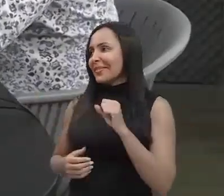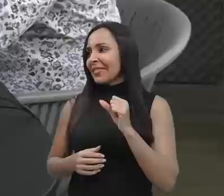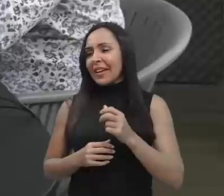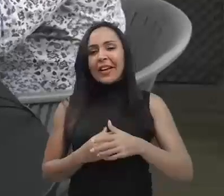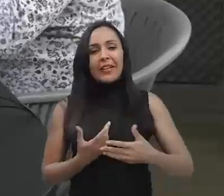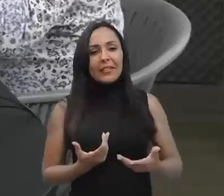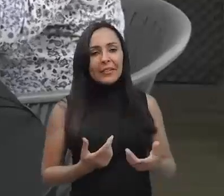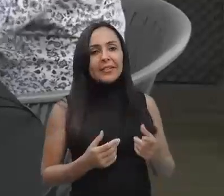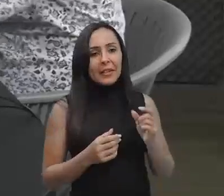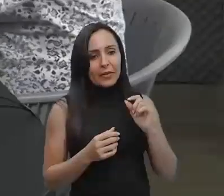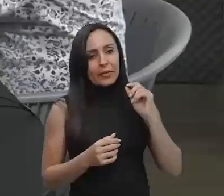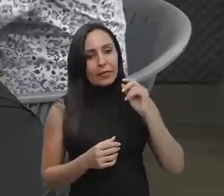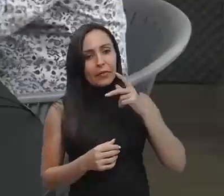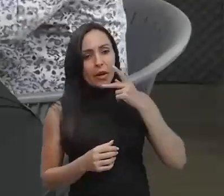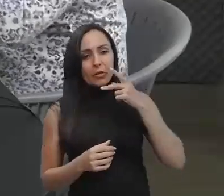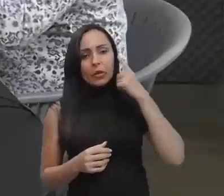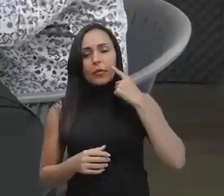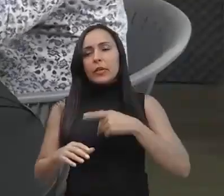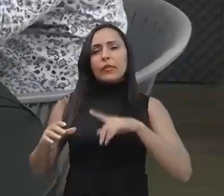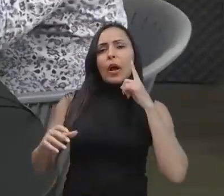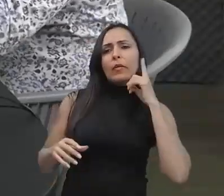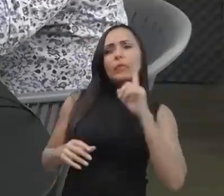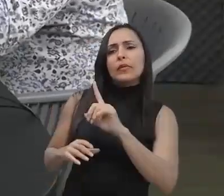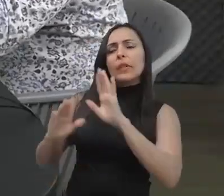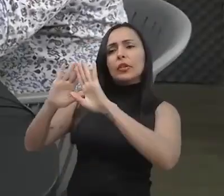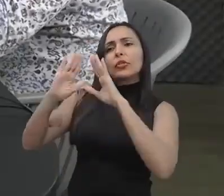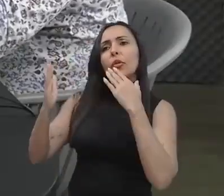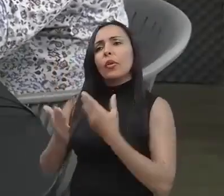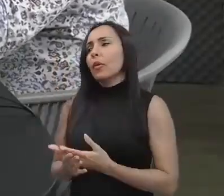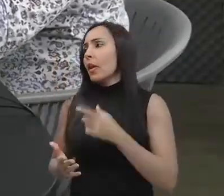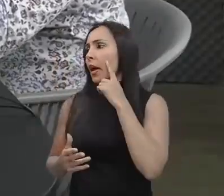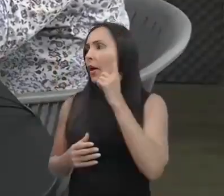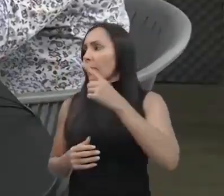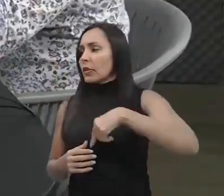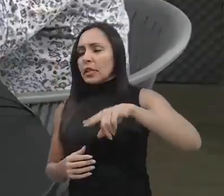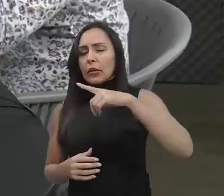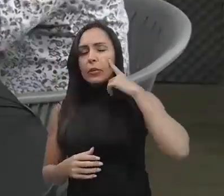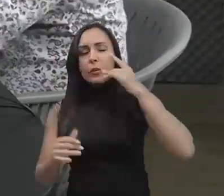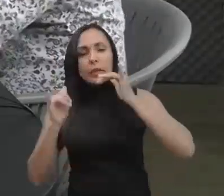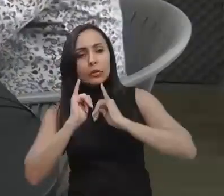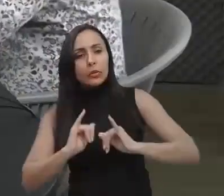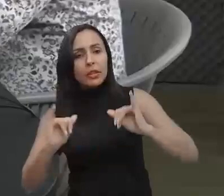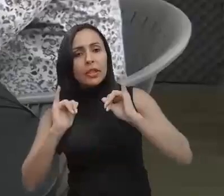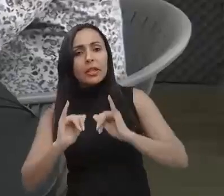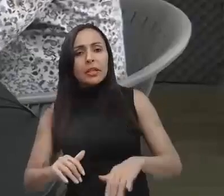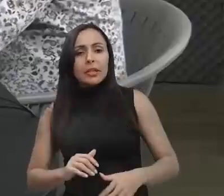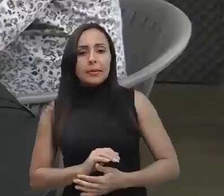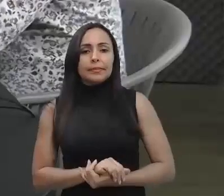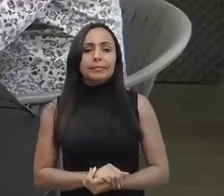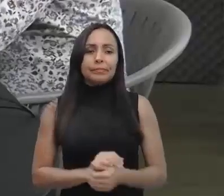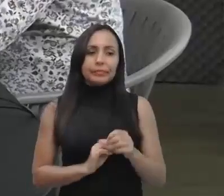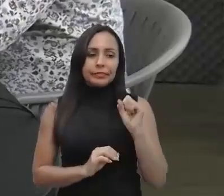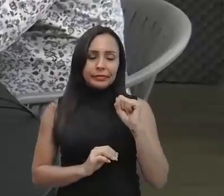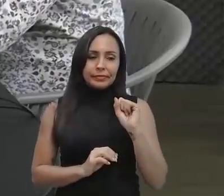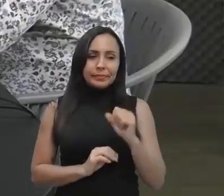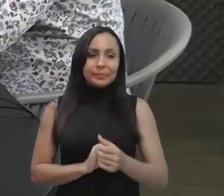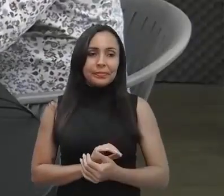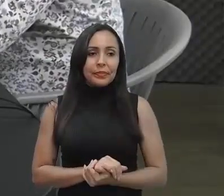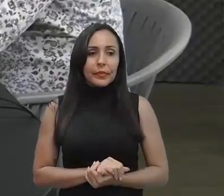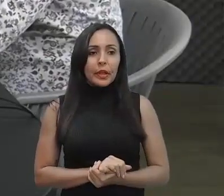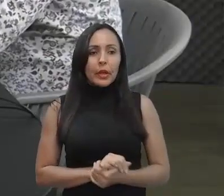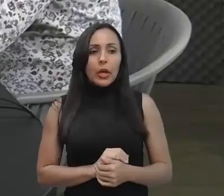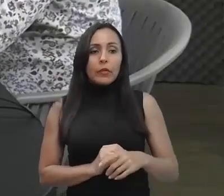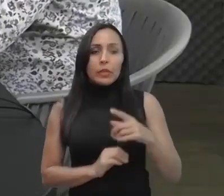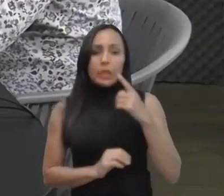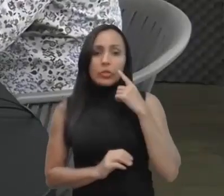né quando você vai nas escolas e você você tá Você tá cobrindo uma notícia e tá de olho em outra né é muito isso que você faz mas você acha que isso foi uma coisa que